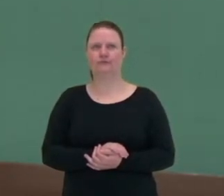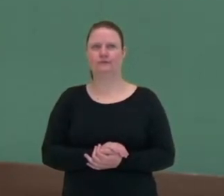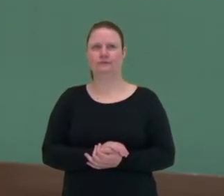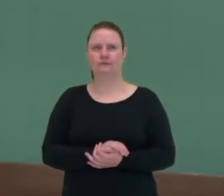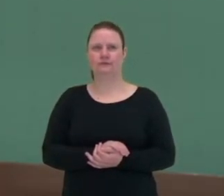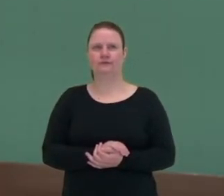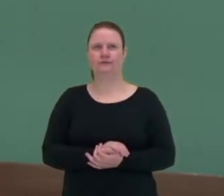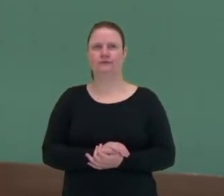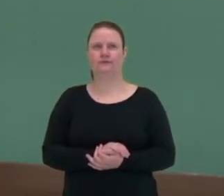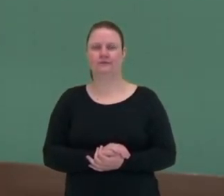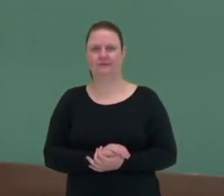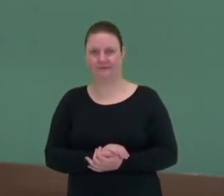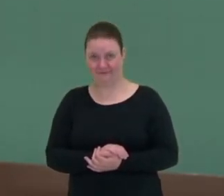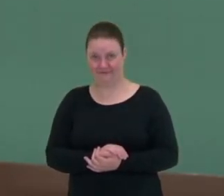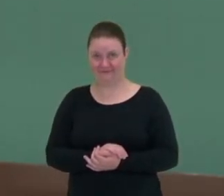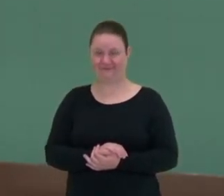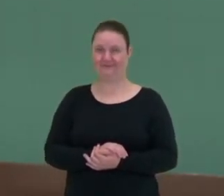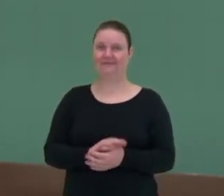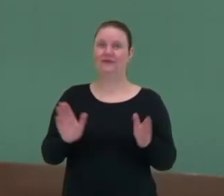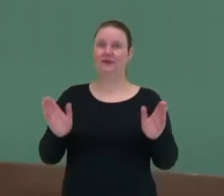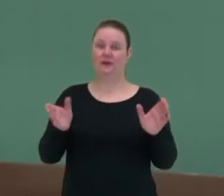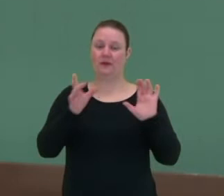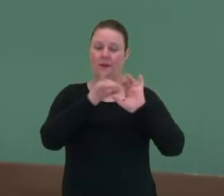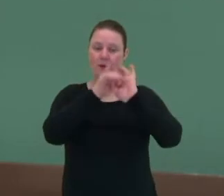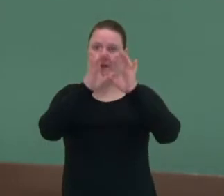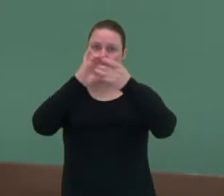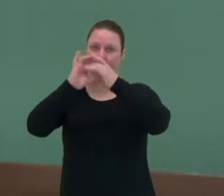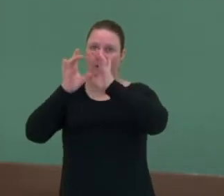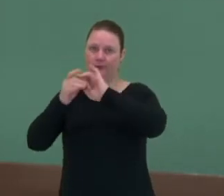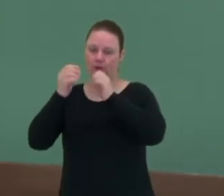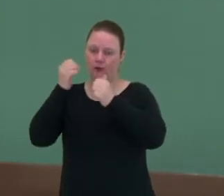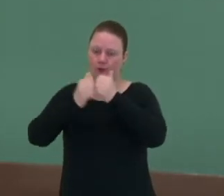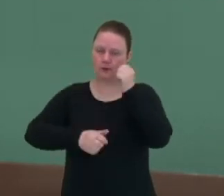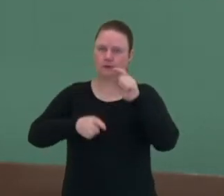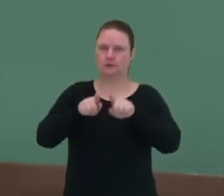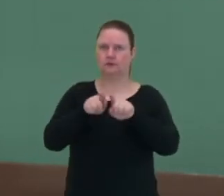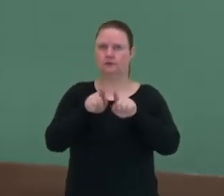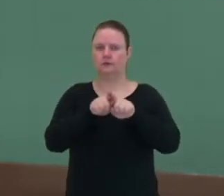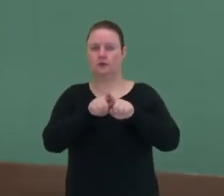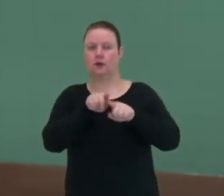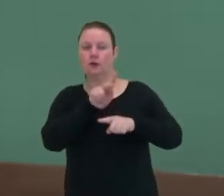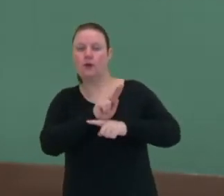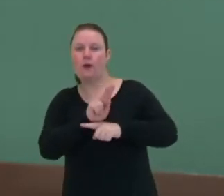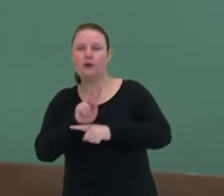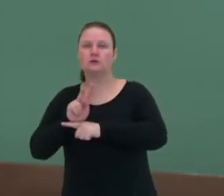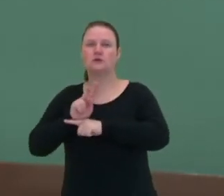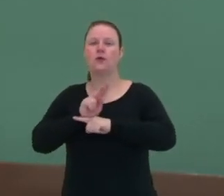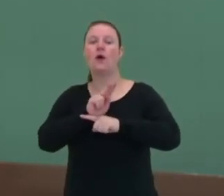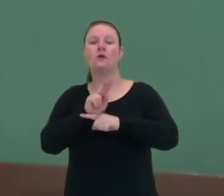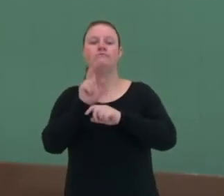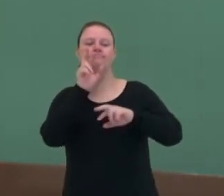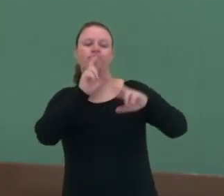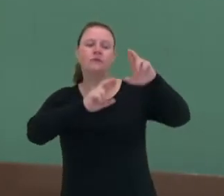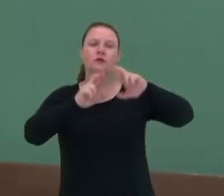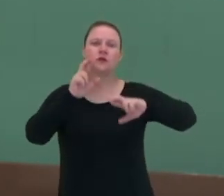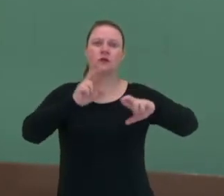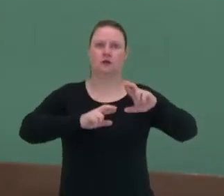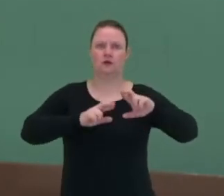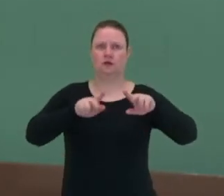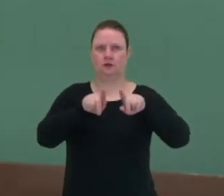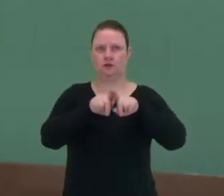Tiro com Arco, né? Mesmo o paralímpico também fica sob os cuidados da Confederação Brasileira do Tiro com